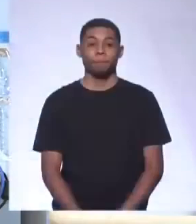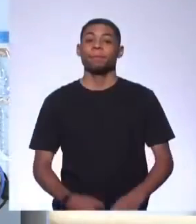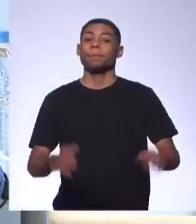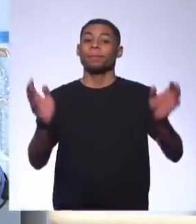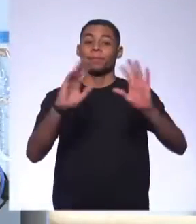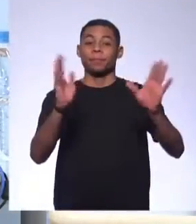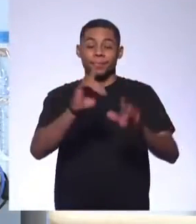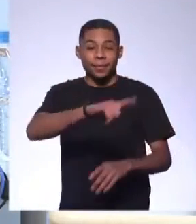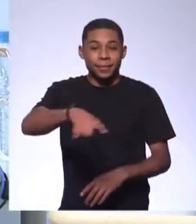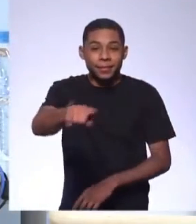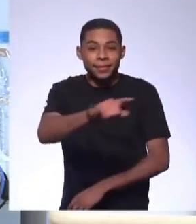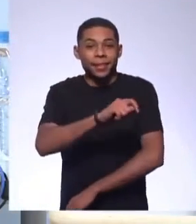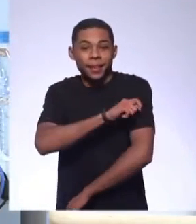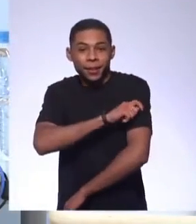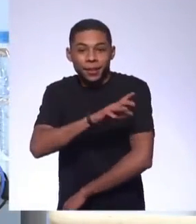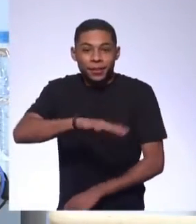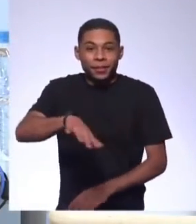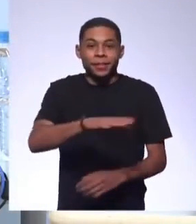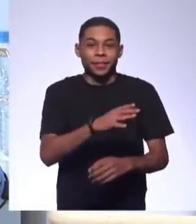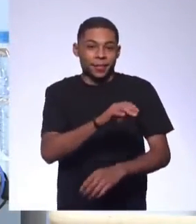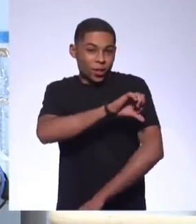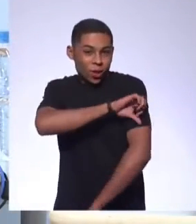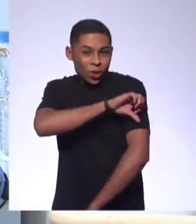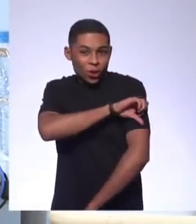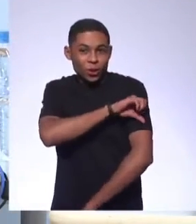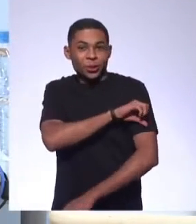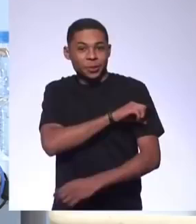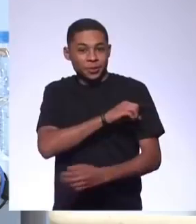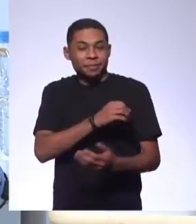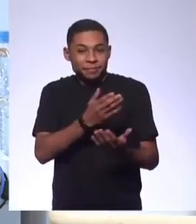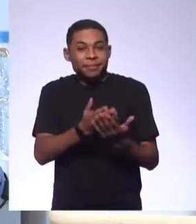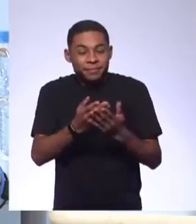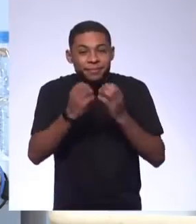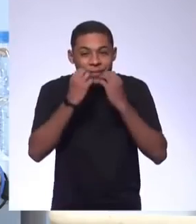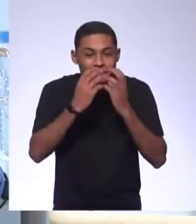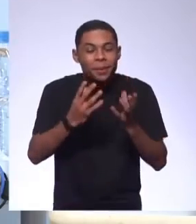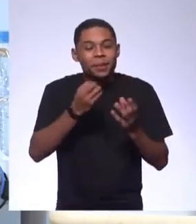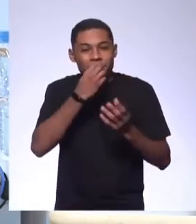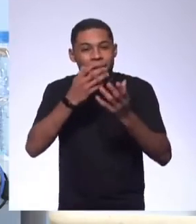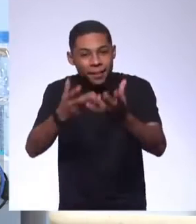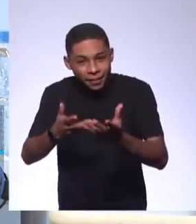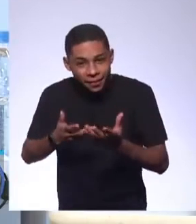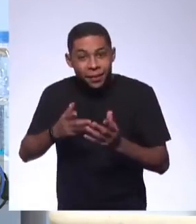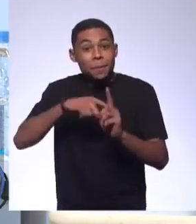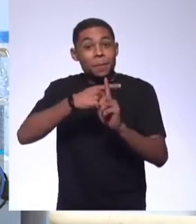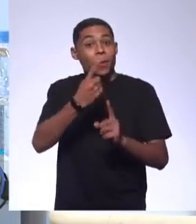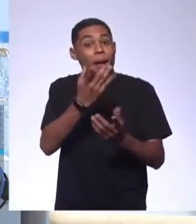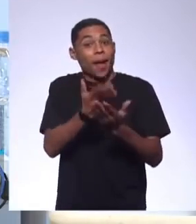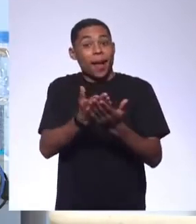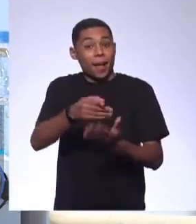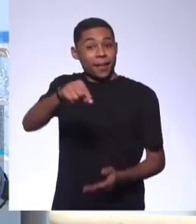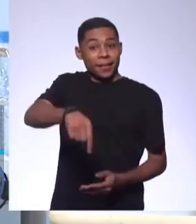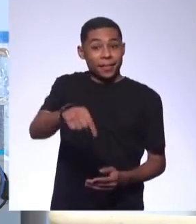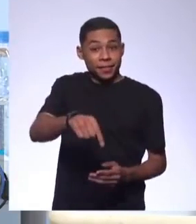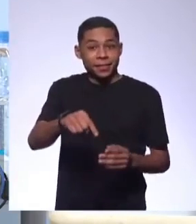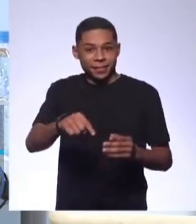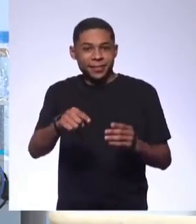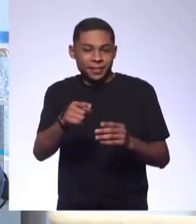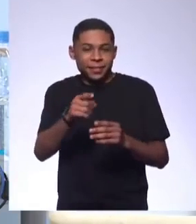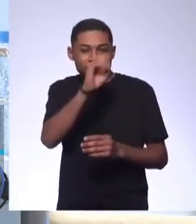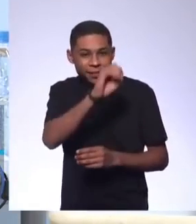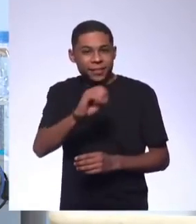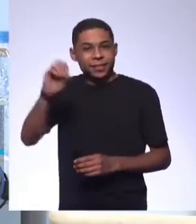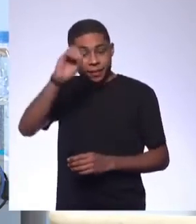Olá, estudantes do nono ano do ensino fundamental. Sejam bem-vindos a mais uma aula de história aqui no Centro de Mídias. Eu sou